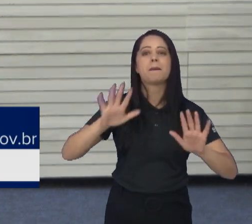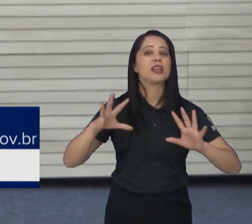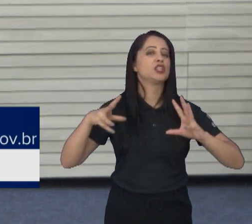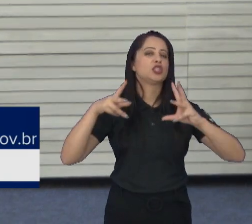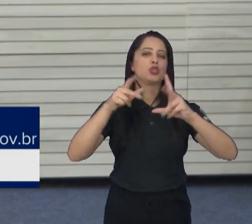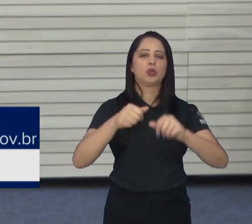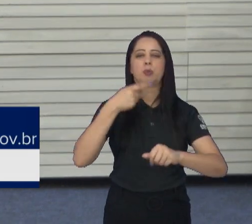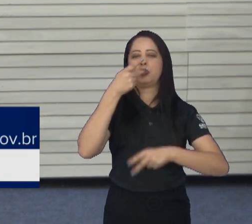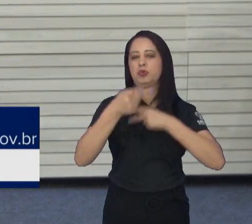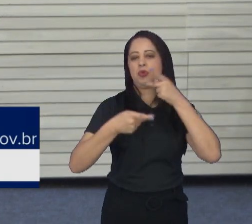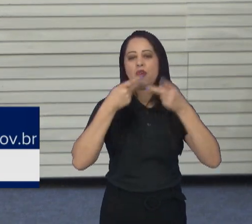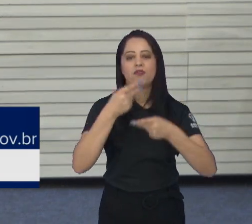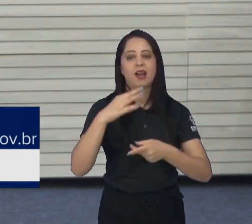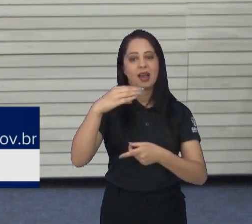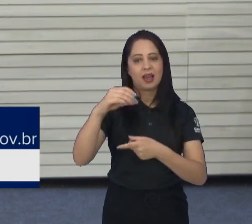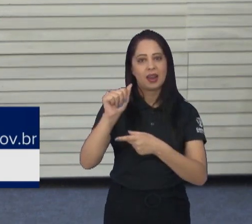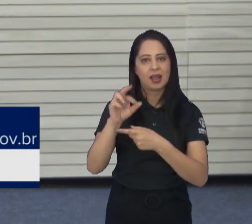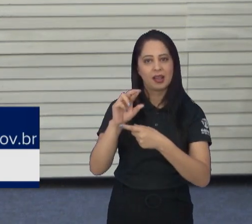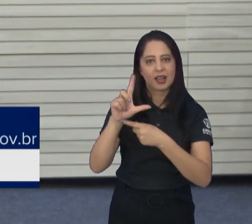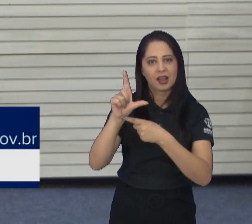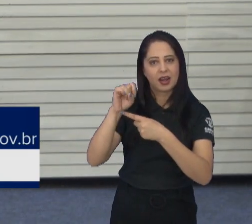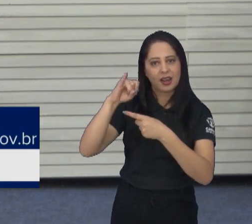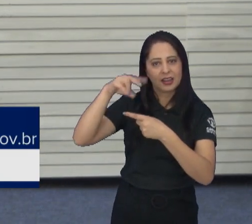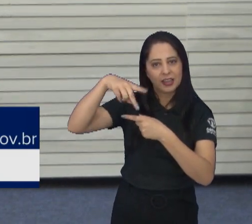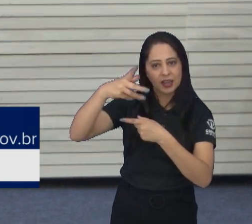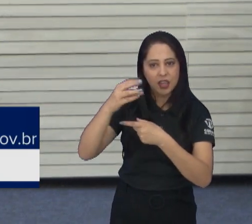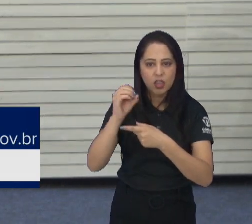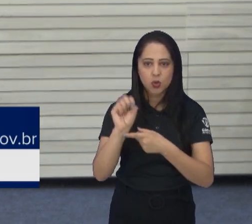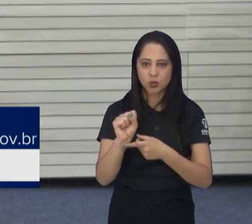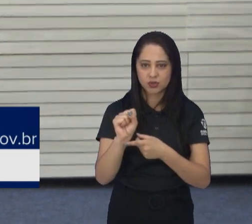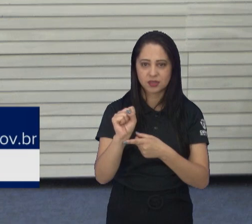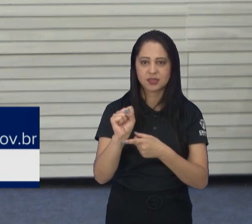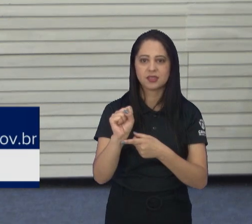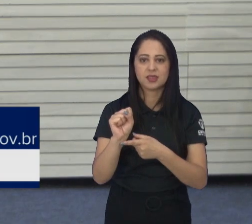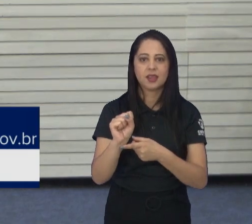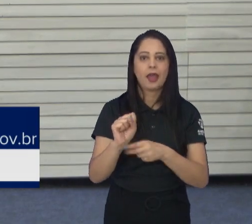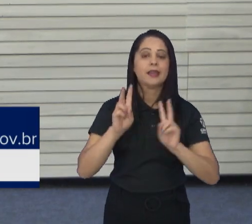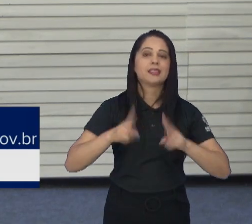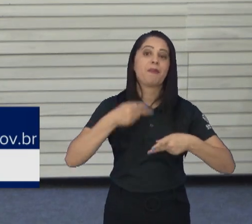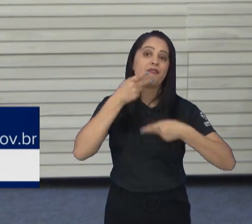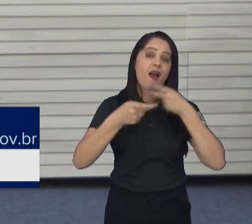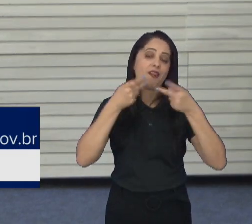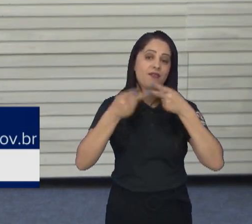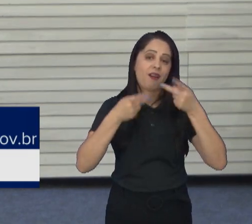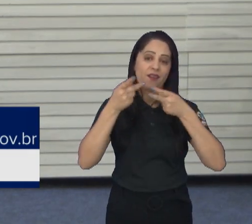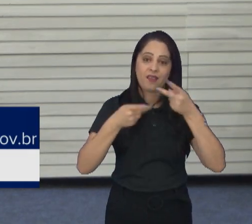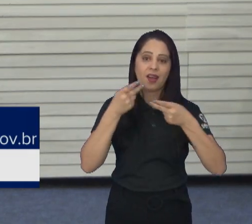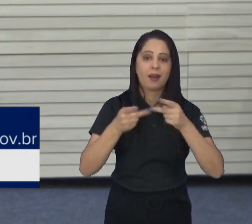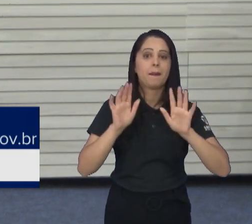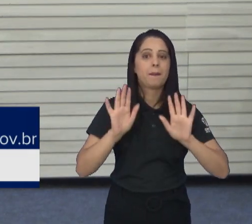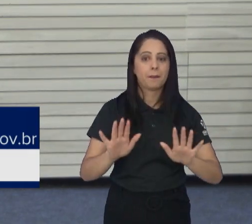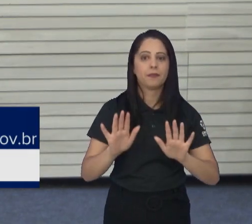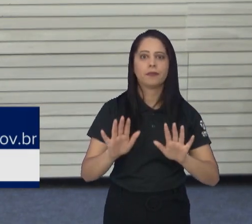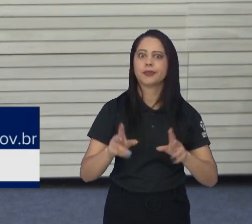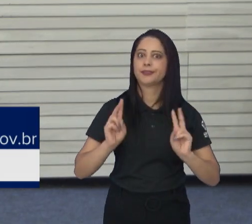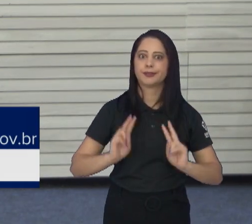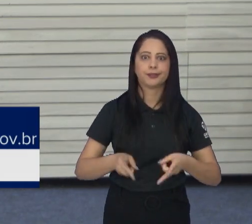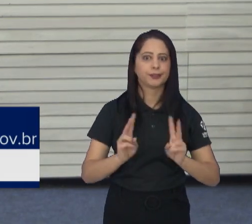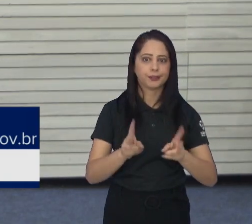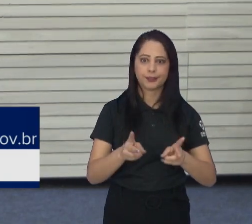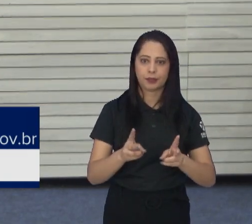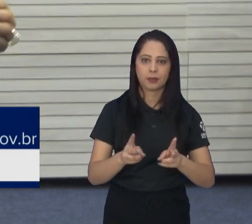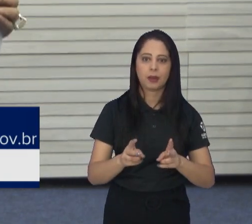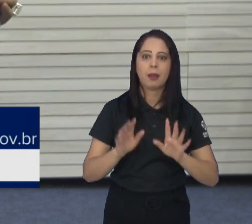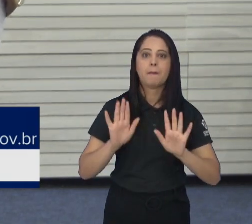o nome do Carlinhos hoje. Faz 2 dias que saiu essa pesquisa e o nome dele foi falado aqui nesse plenário por diversos líderes